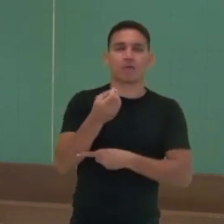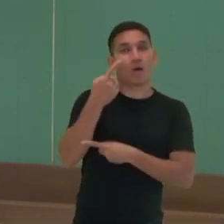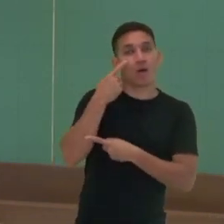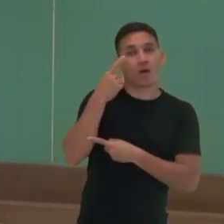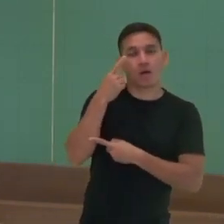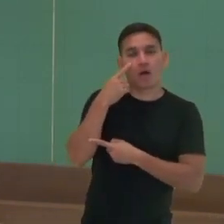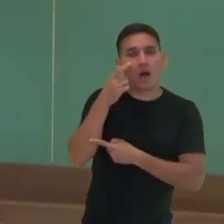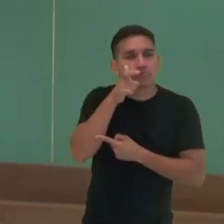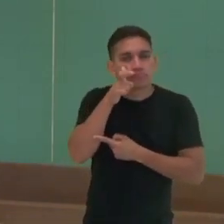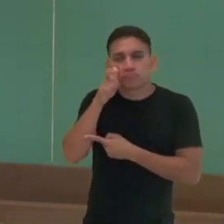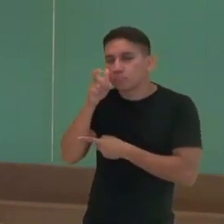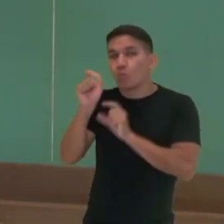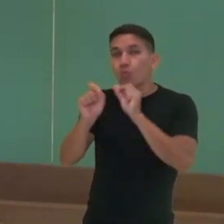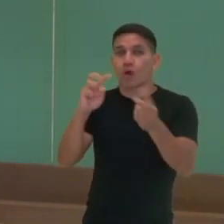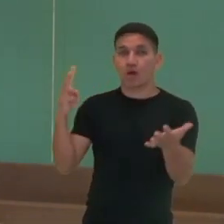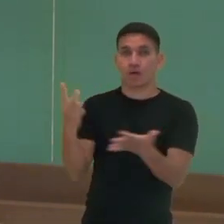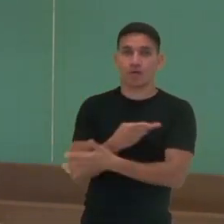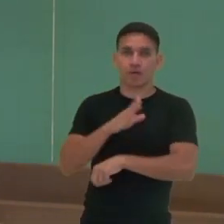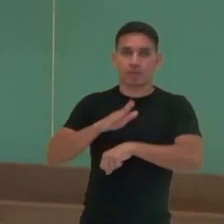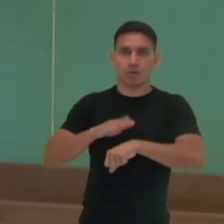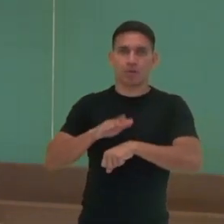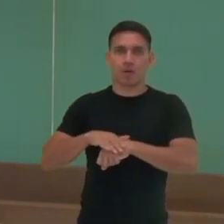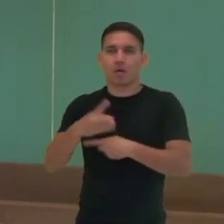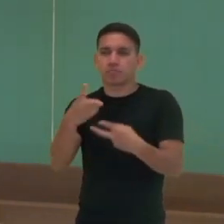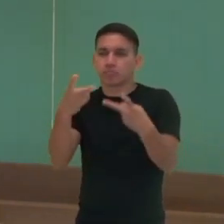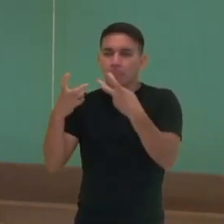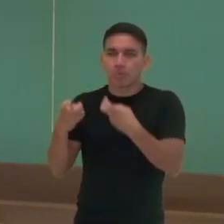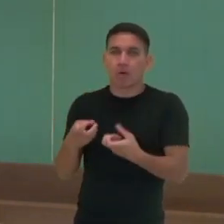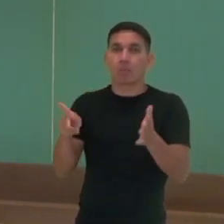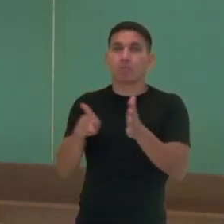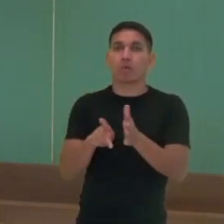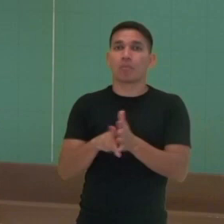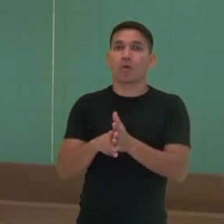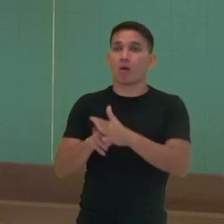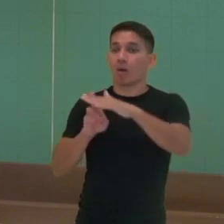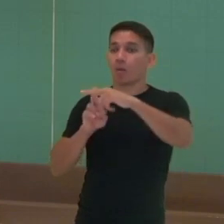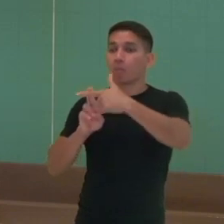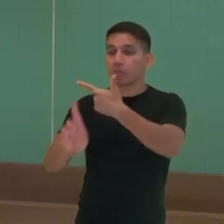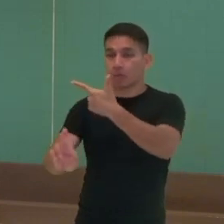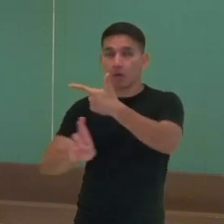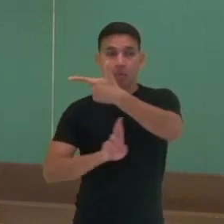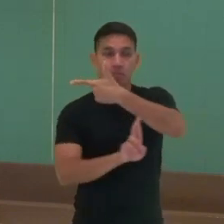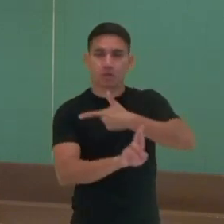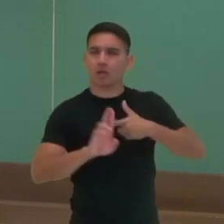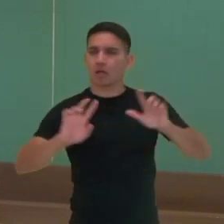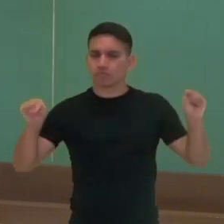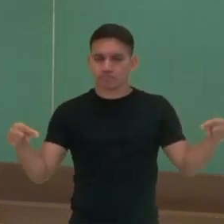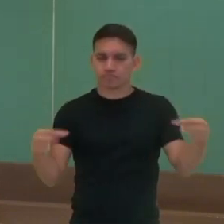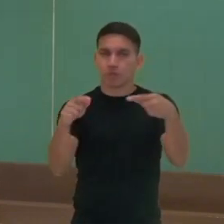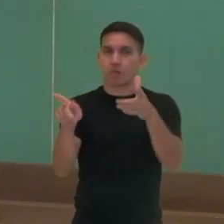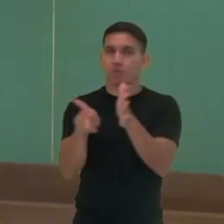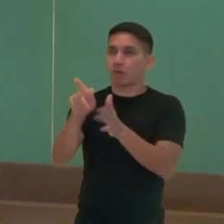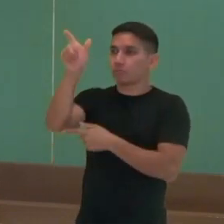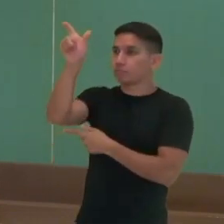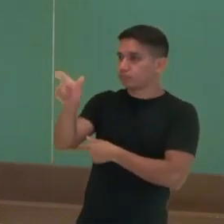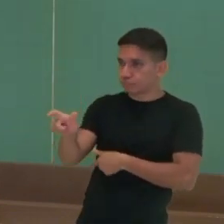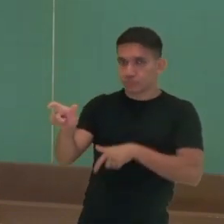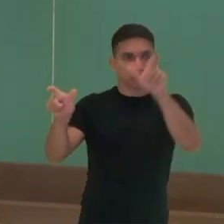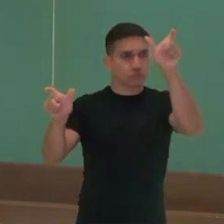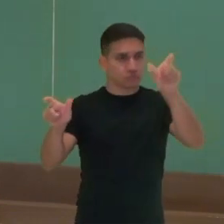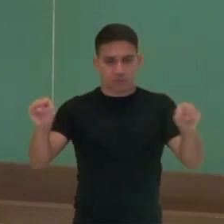que acontece quando consideramos a razão entre o primeiro número da coluna e